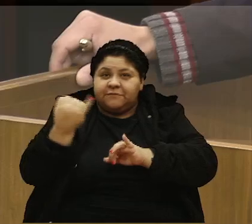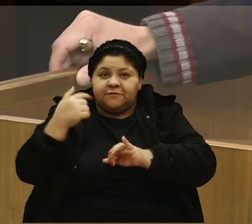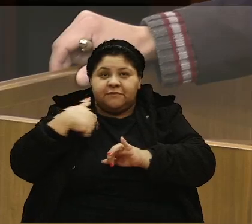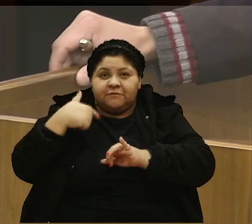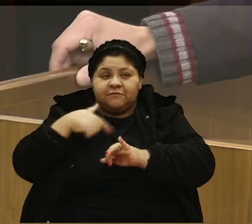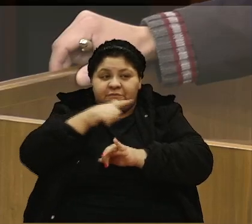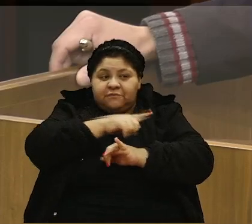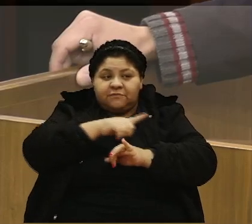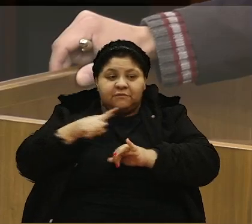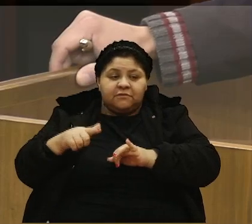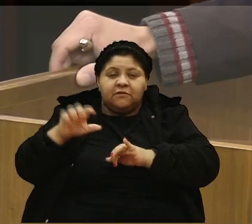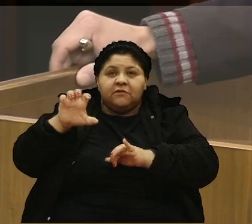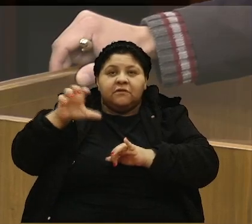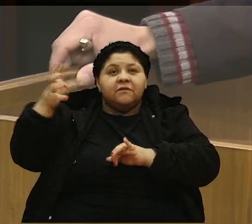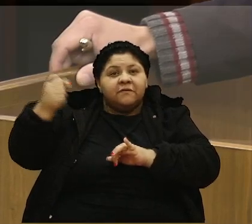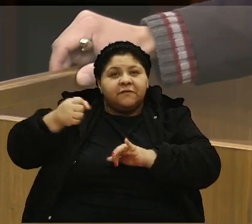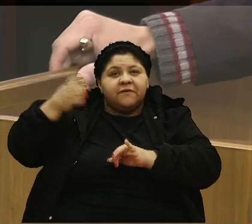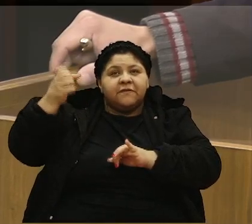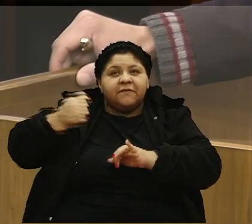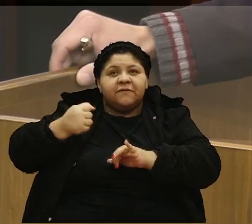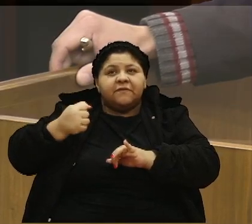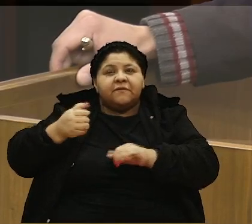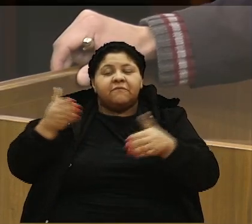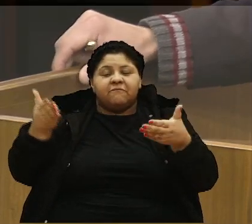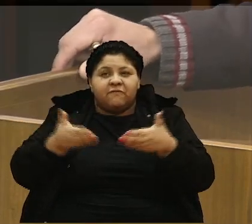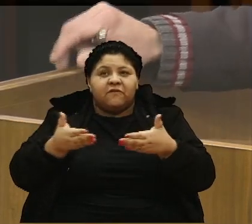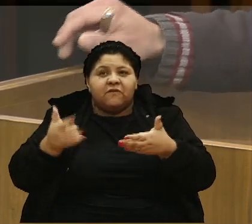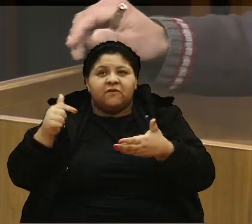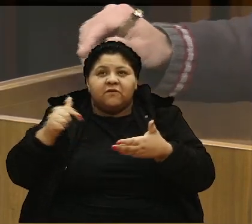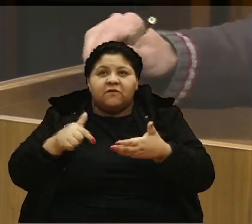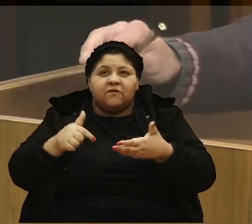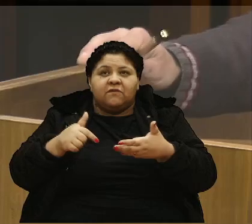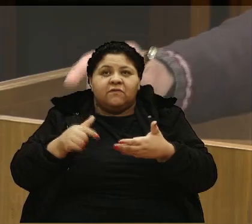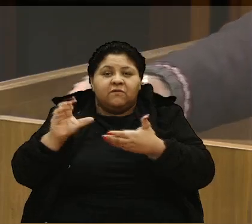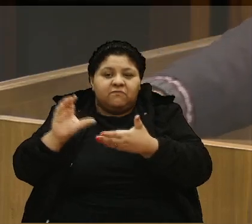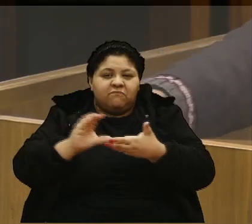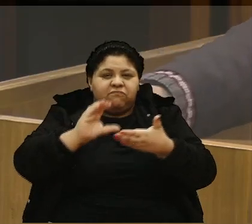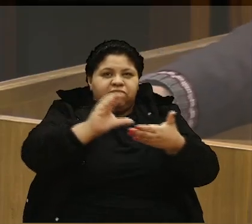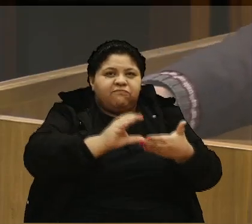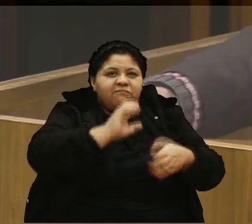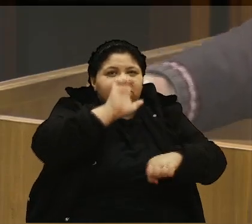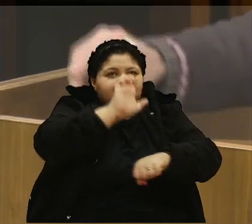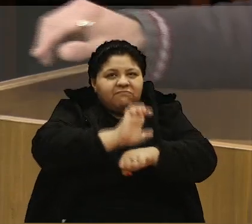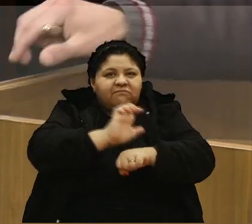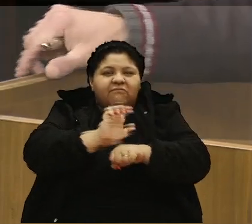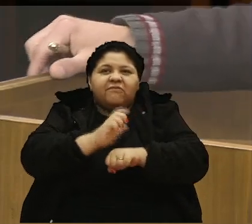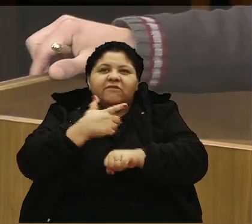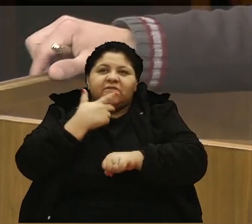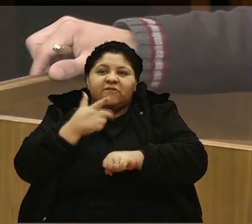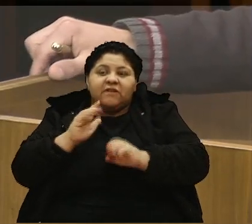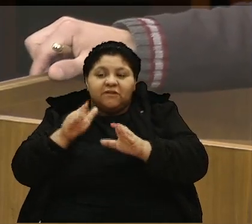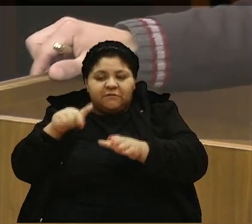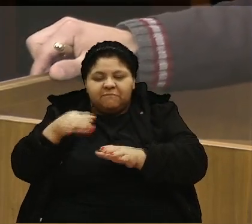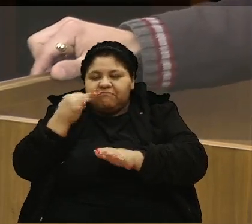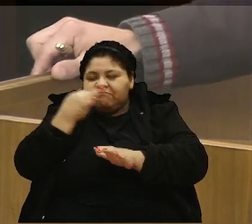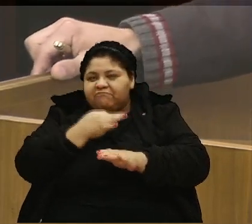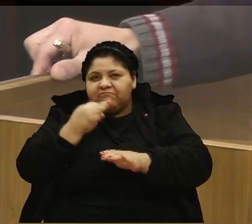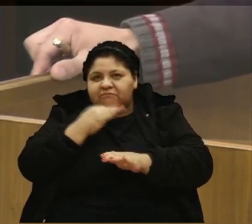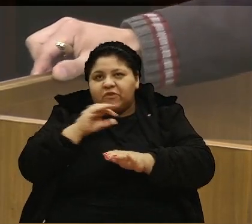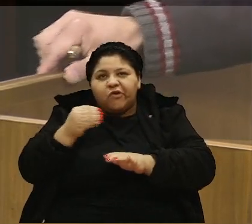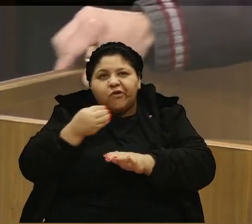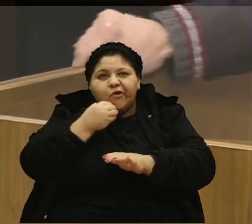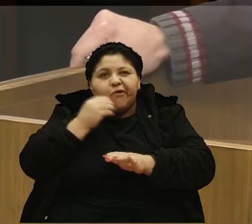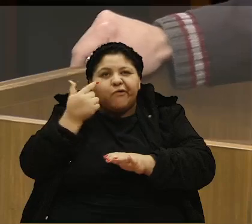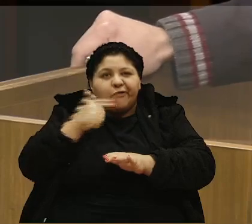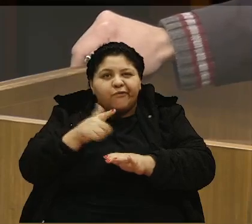nosso governador Eduardo Leite vem aí distribuir essa verba para o nosso estado, e falando especificamente de Caxias do Sul. E, claro, mais